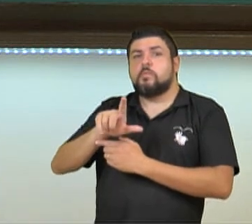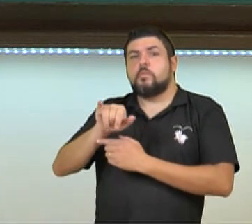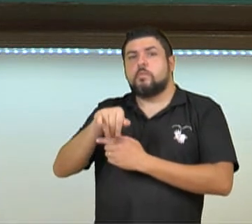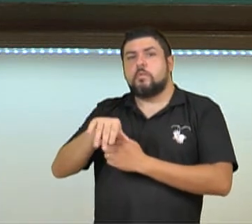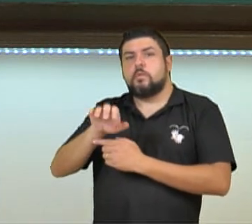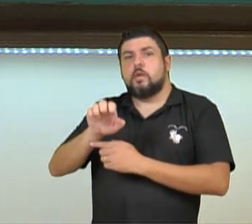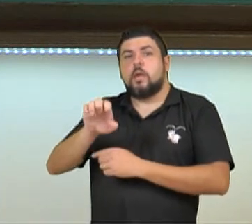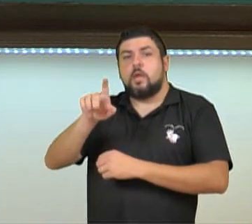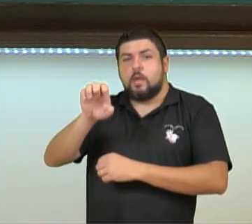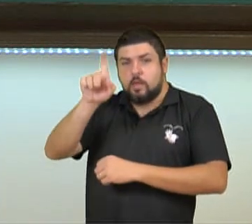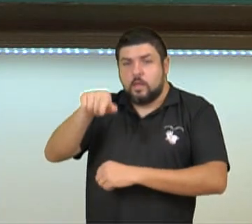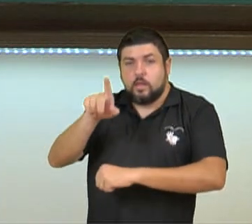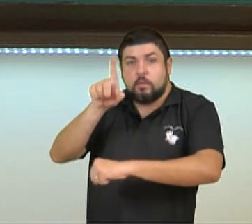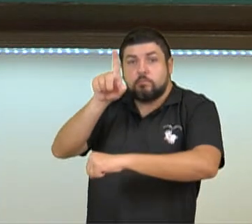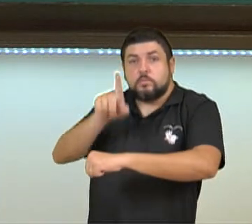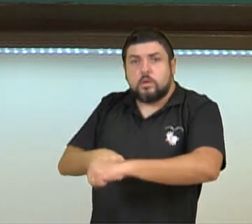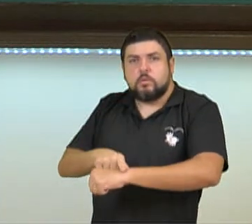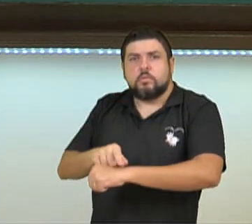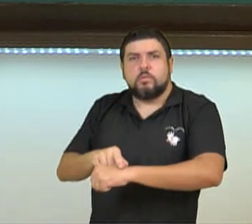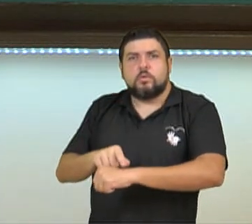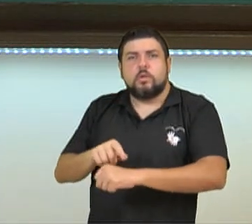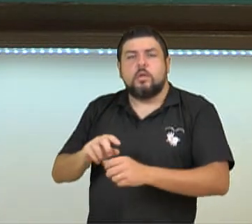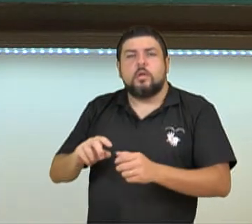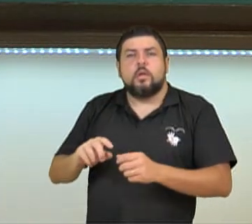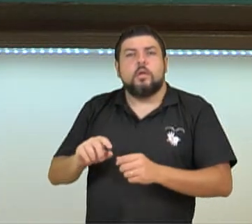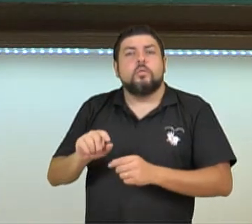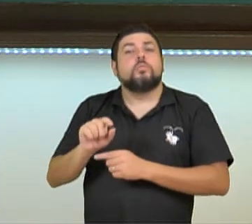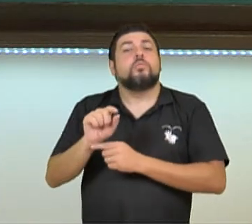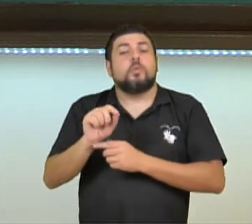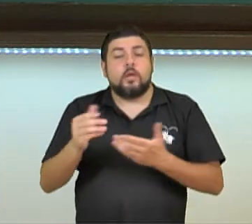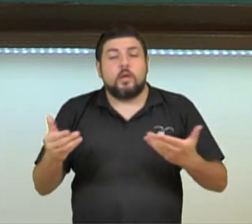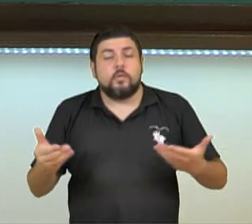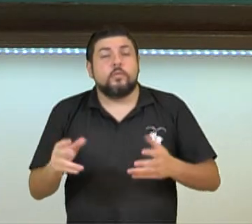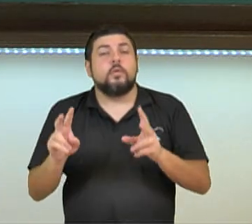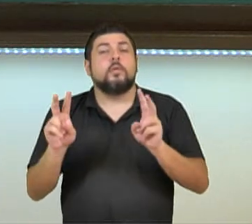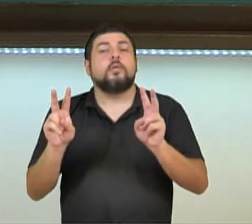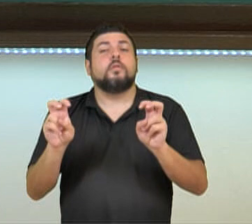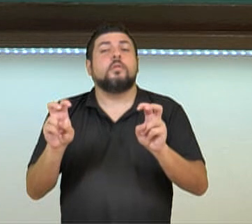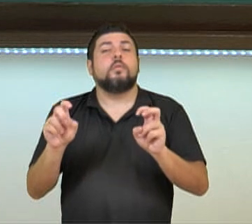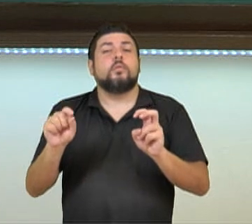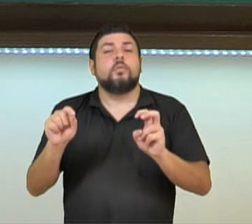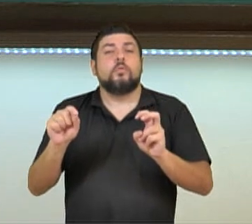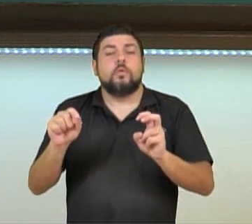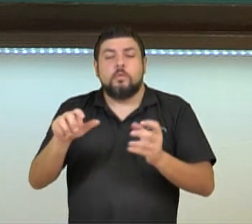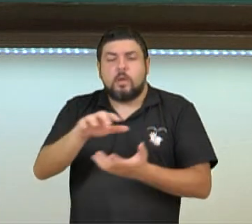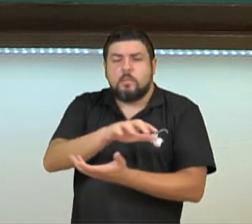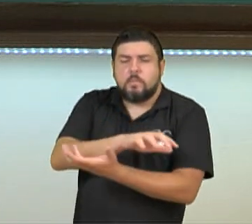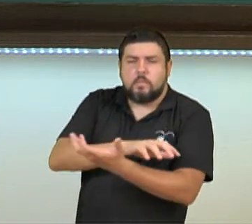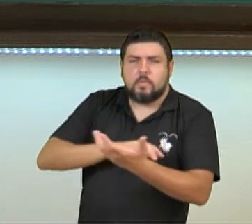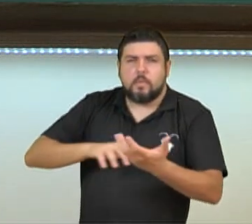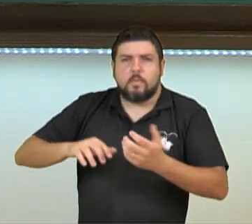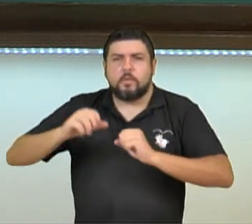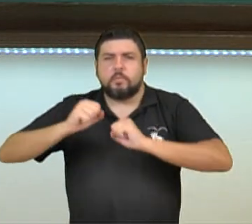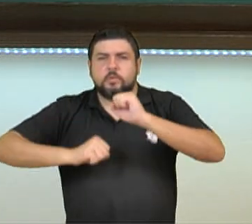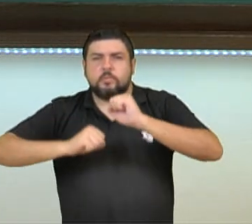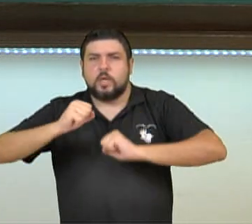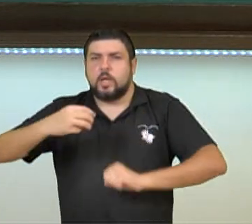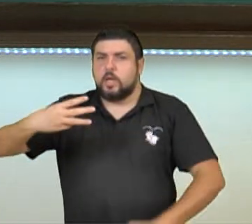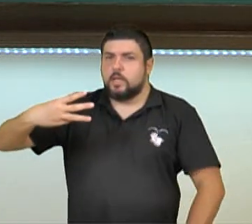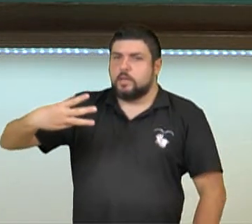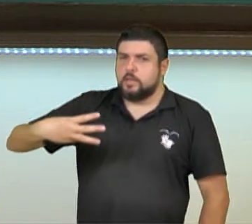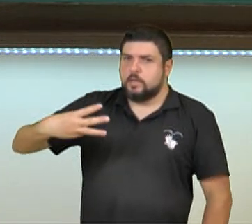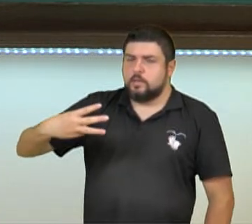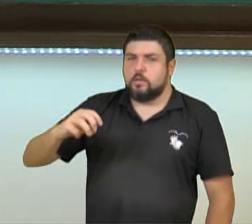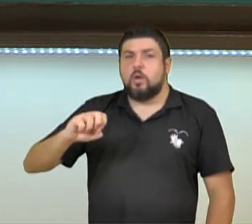específico, chamado Terceira Revolução Industrial, ou a Revolução Técnico-Científica e Informacional.